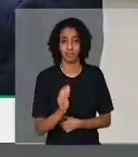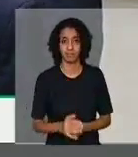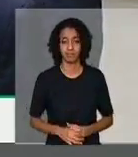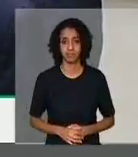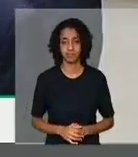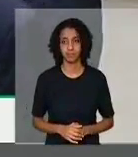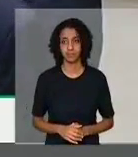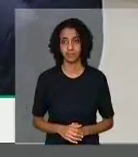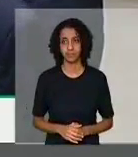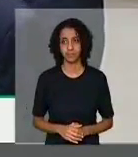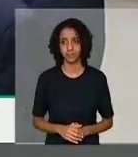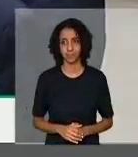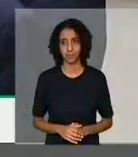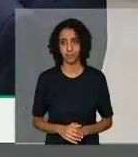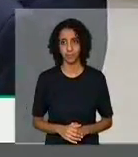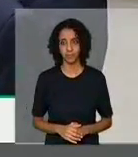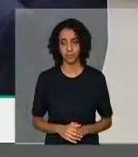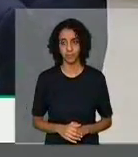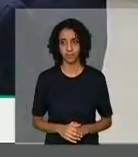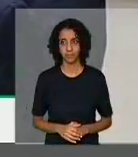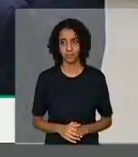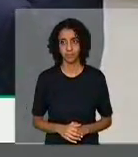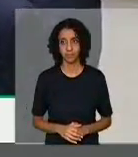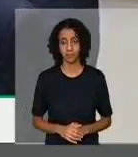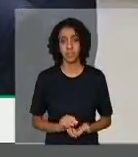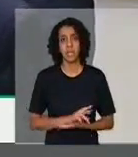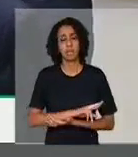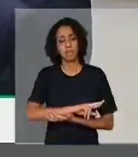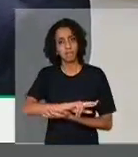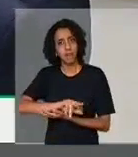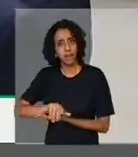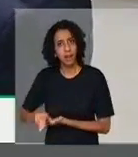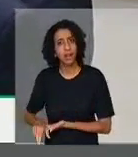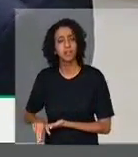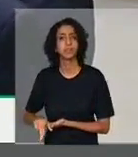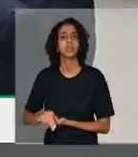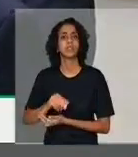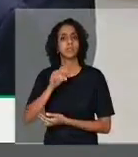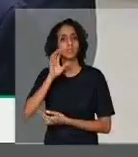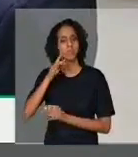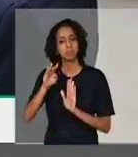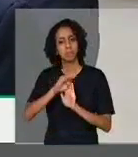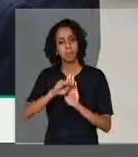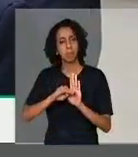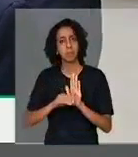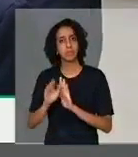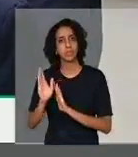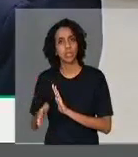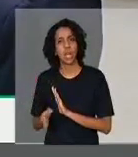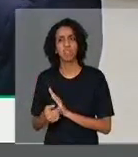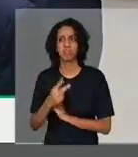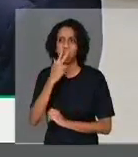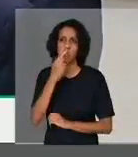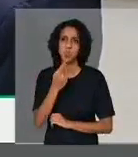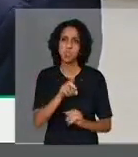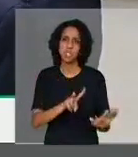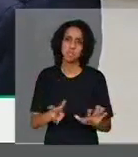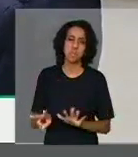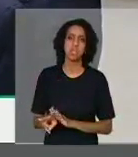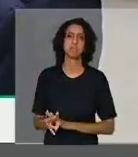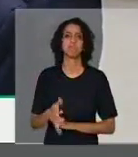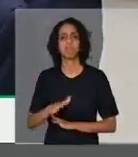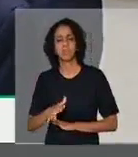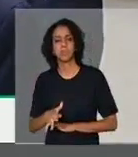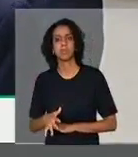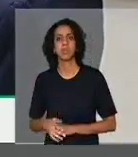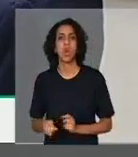estamos com os encaminhamentos feitos, em uma semana, 10 dias, deveremos ter as respostas sobre o tema da